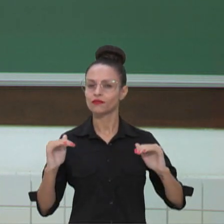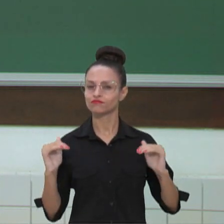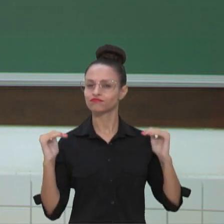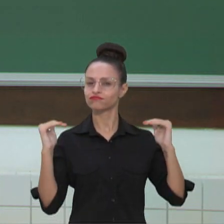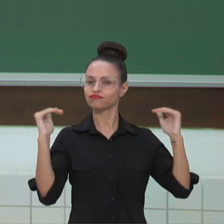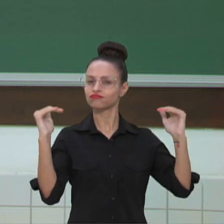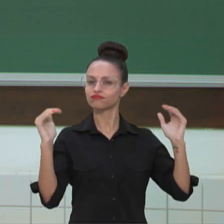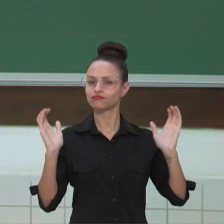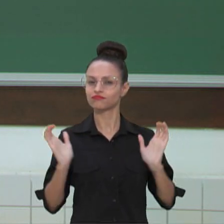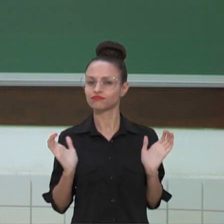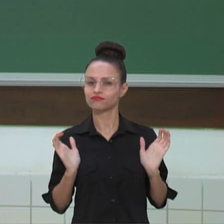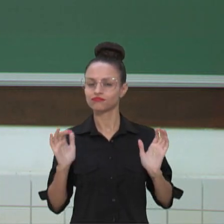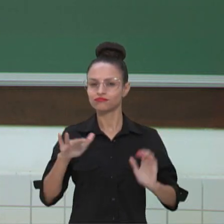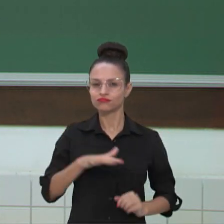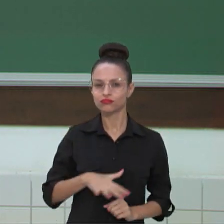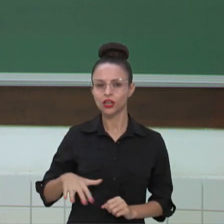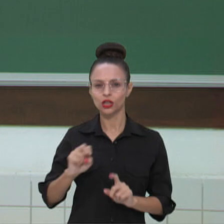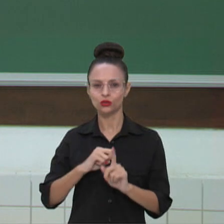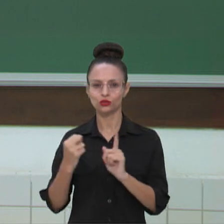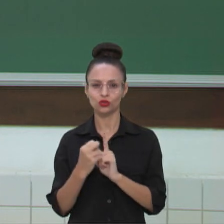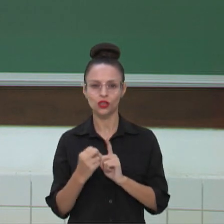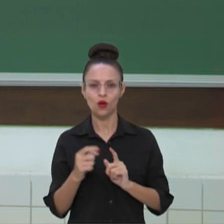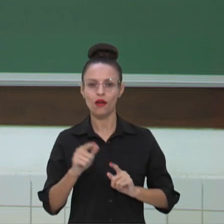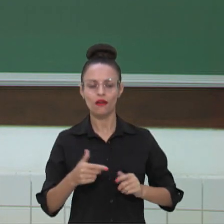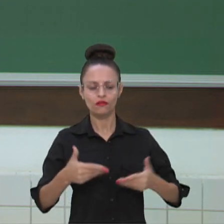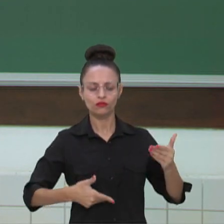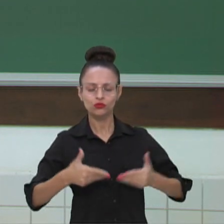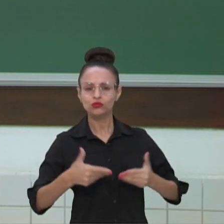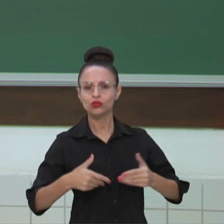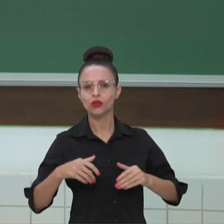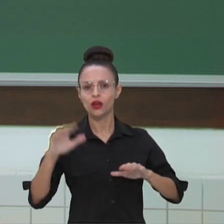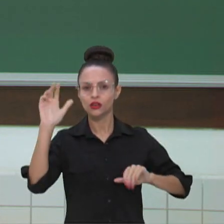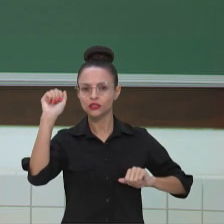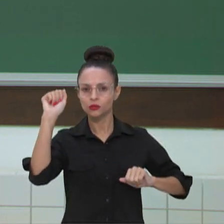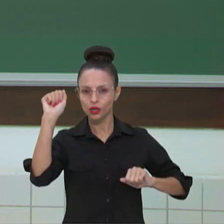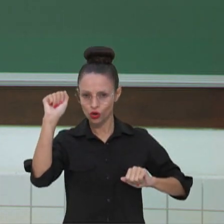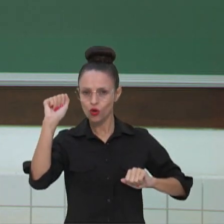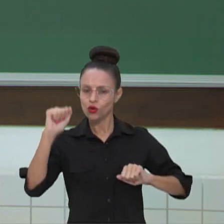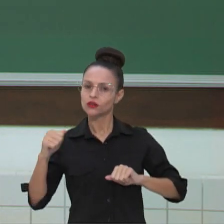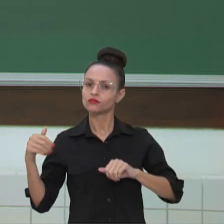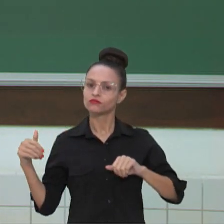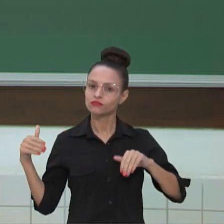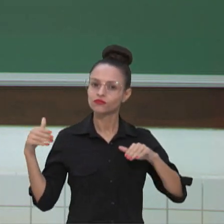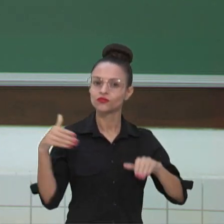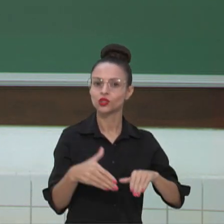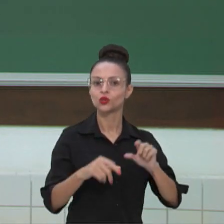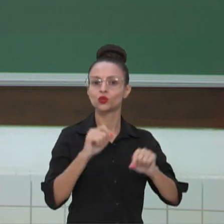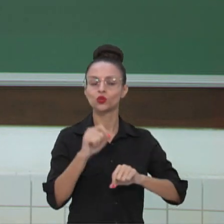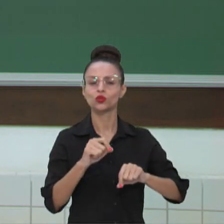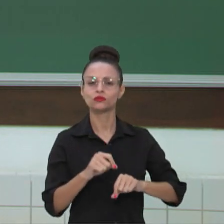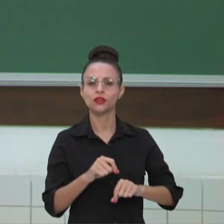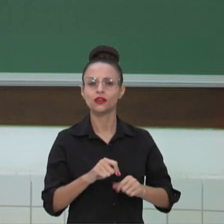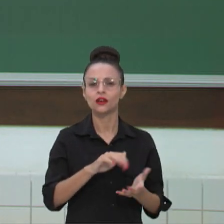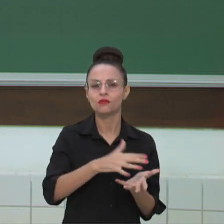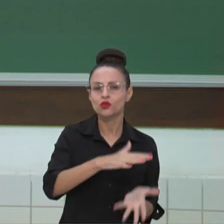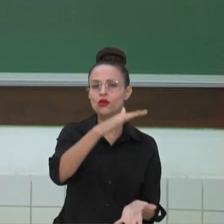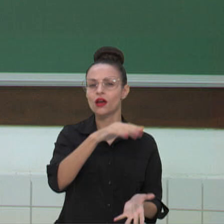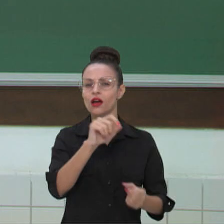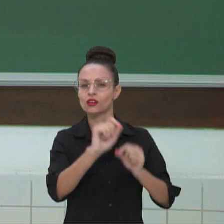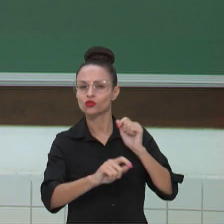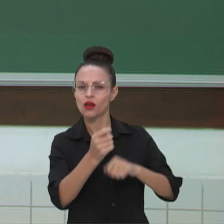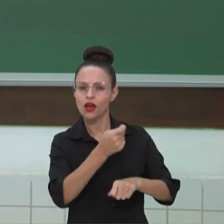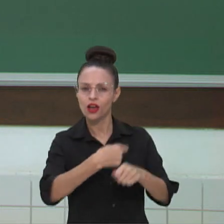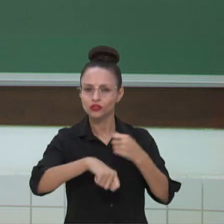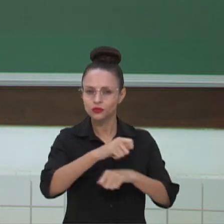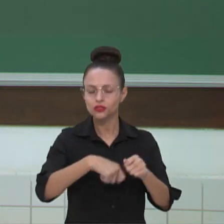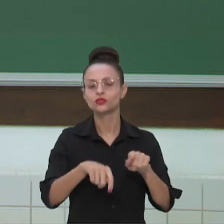chapetones? Funcionários espanhóis que vinham como funcionários públicos nos cargos burocráticos administrativos.